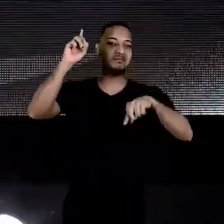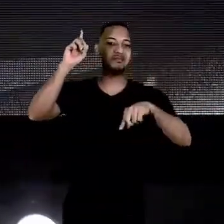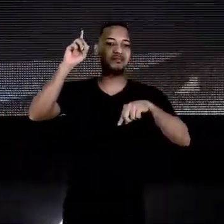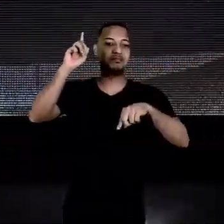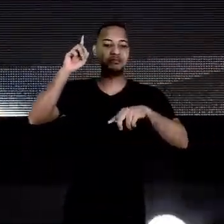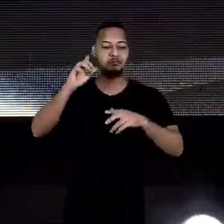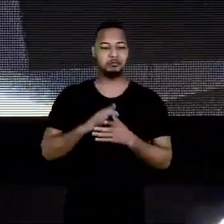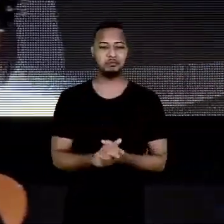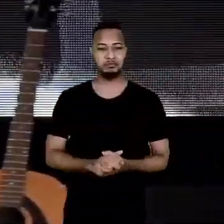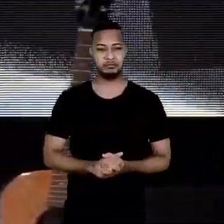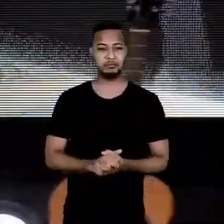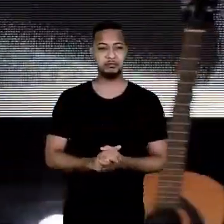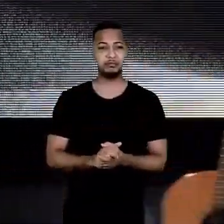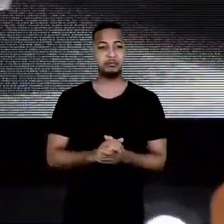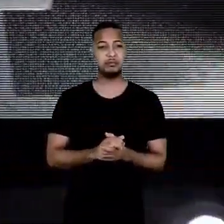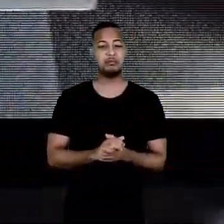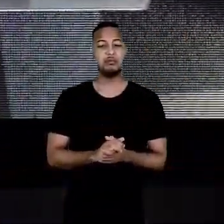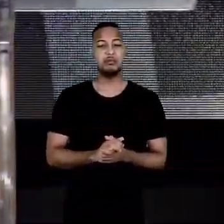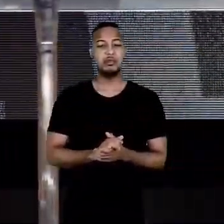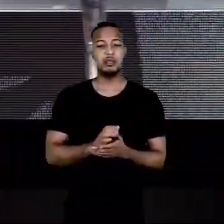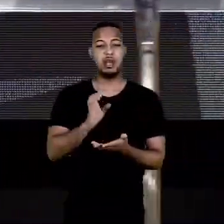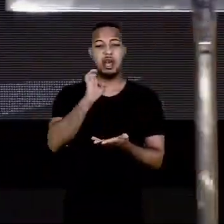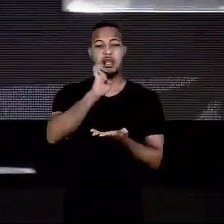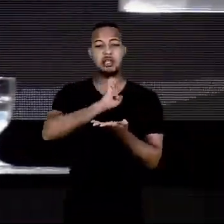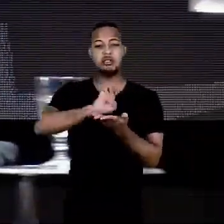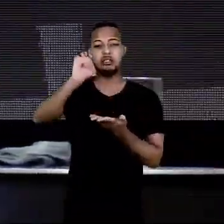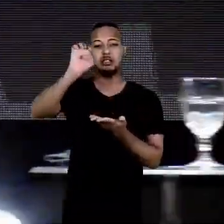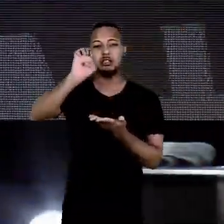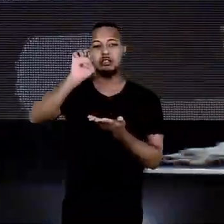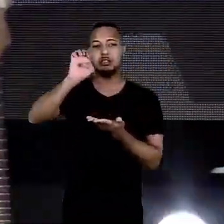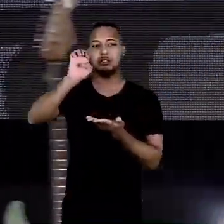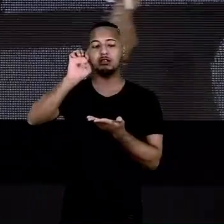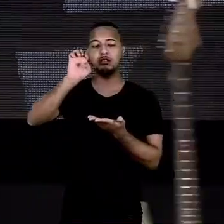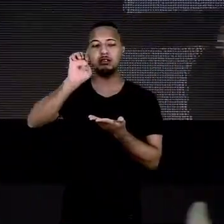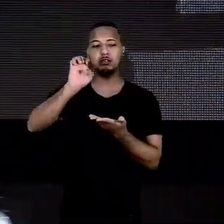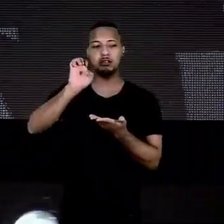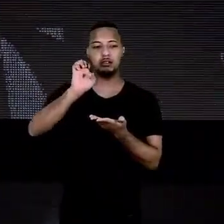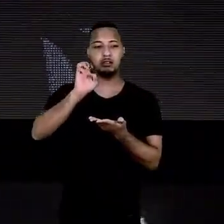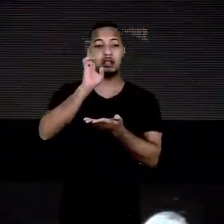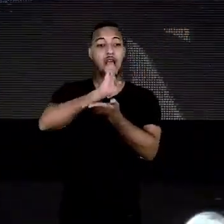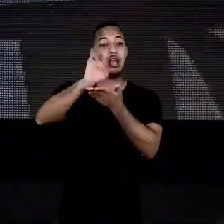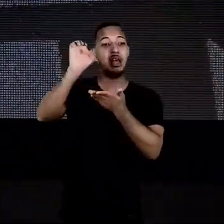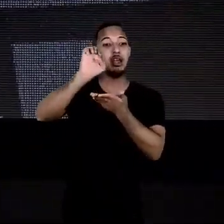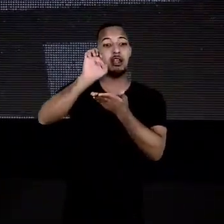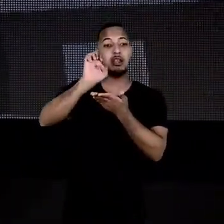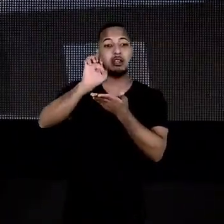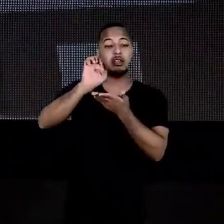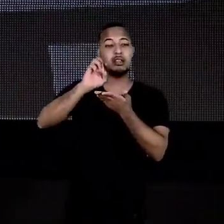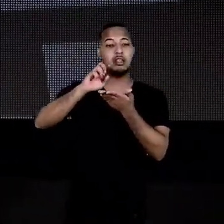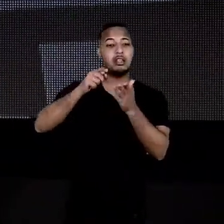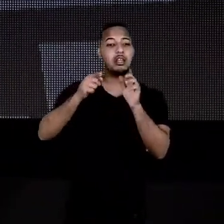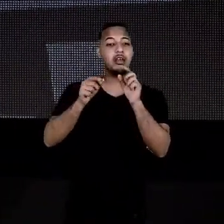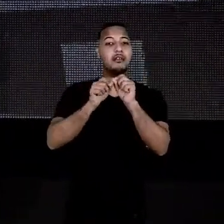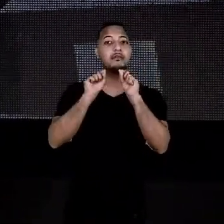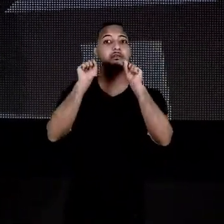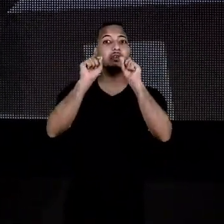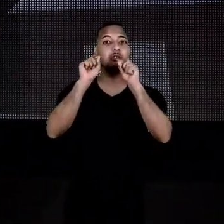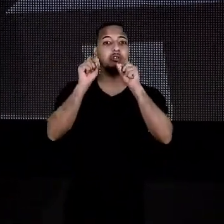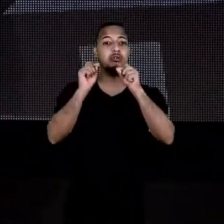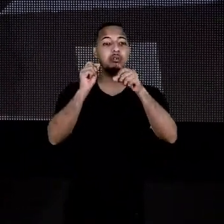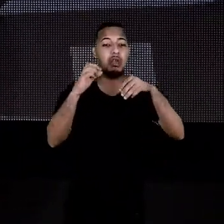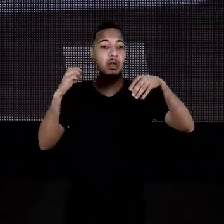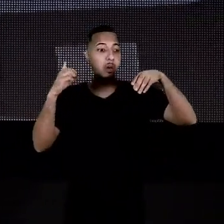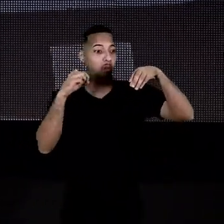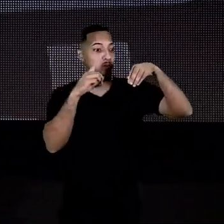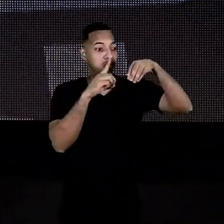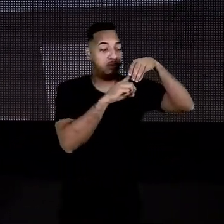história. Elias foi para uma caverna. Quem foi para a caverna? Elias. Ele se colocou lá, com medo de Jezabel.